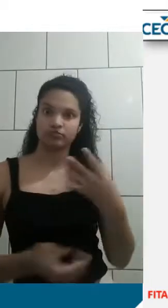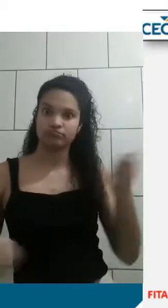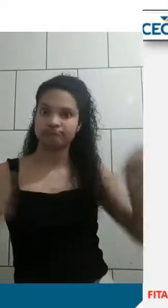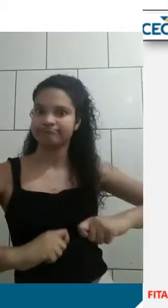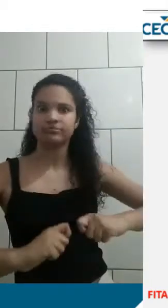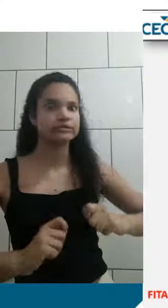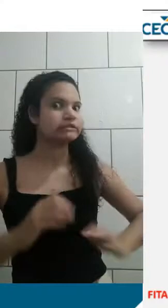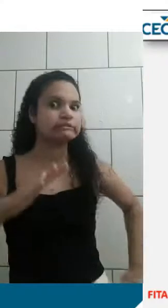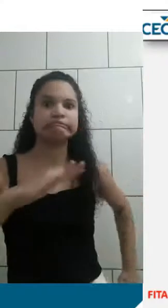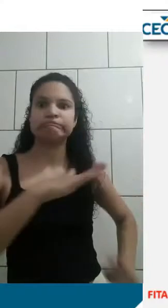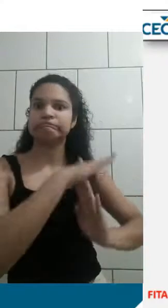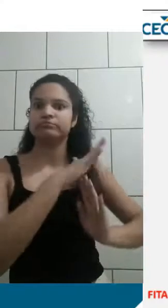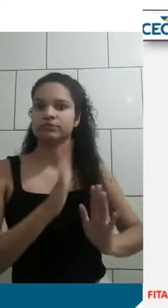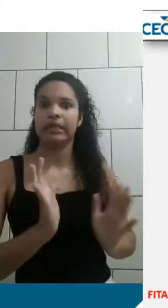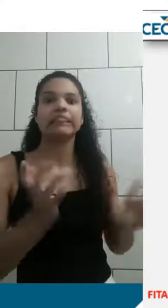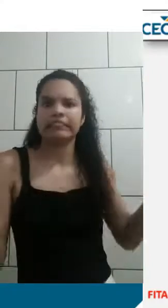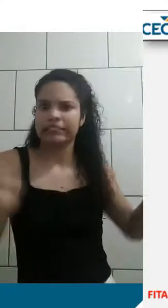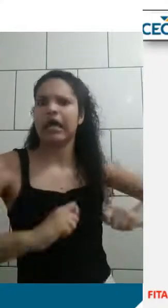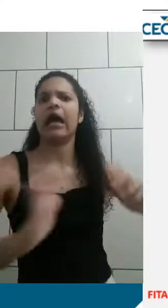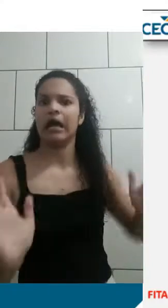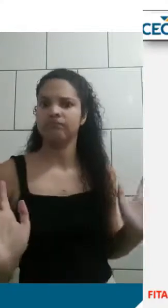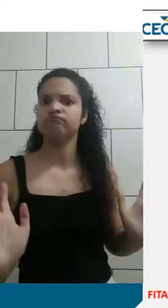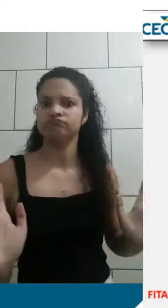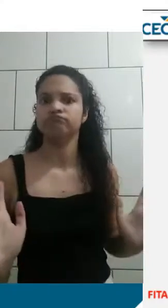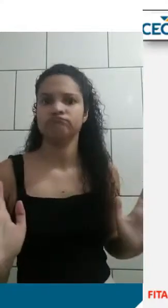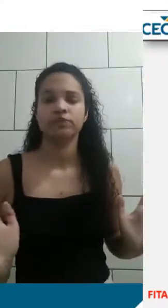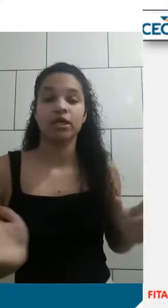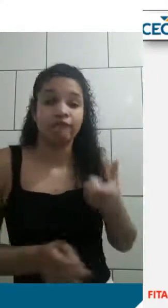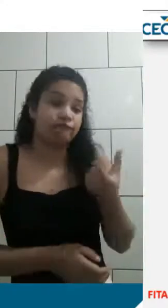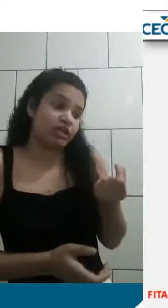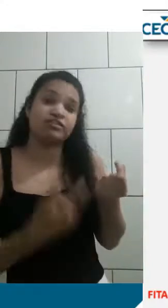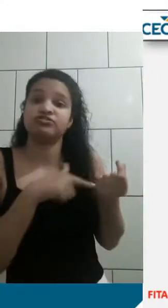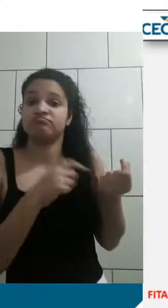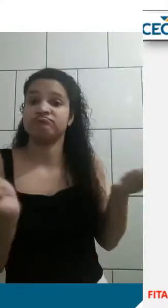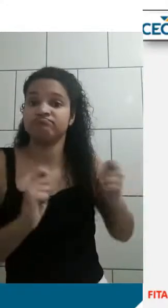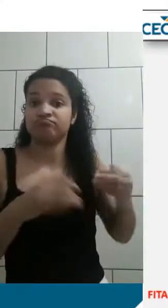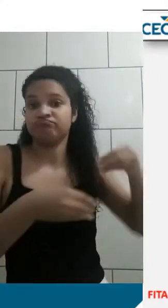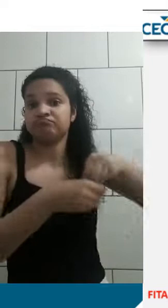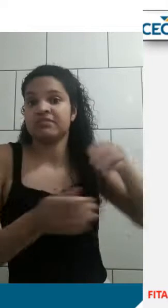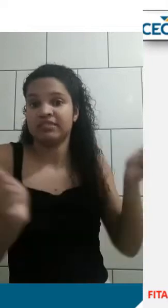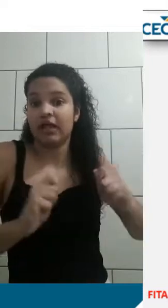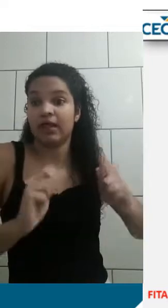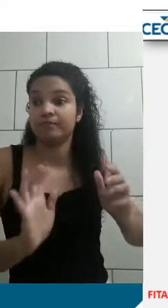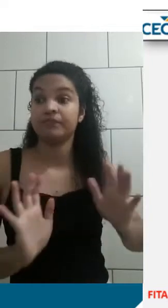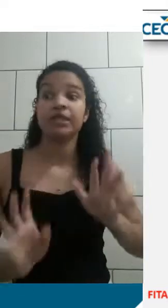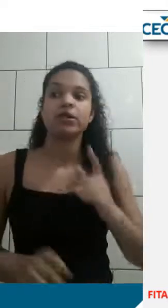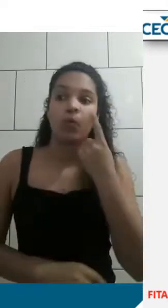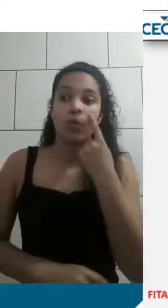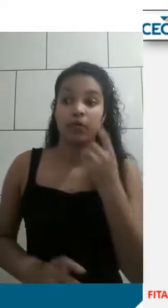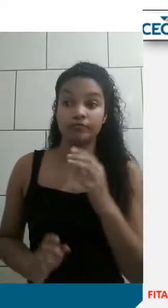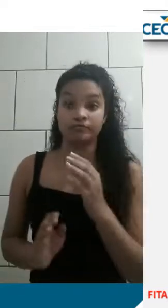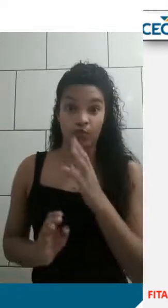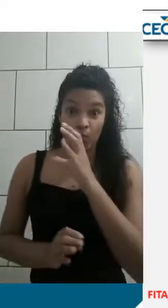possibilidades é um número que satisfaz de sobra 20 aminoácidos. Então o código genético que vai ser passado